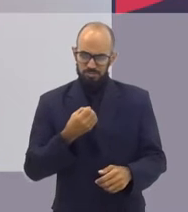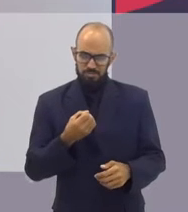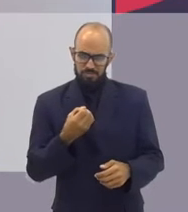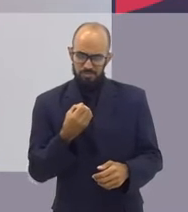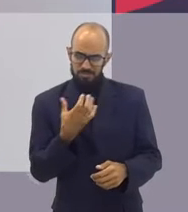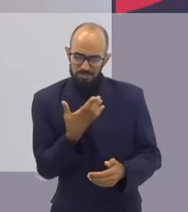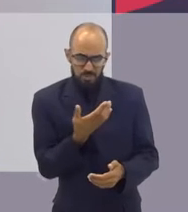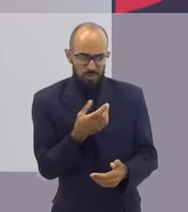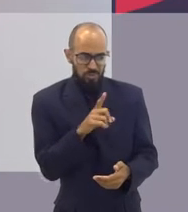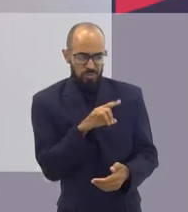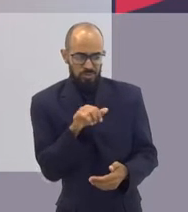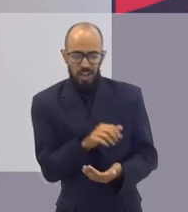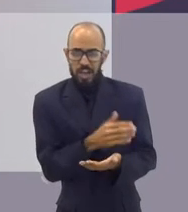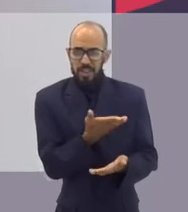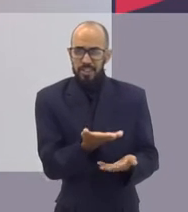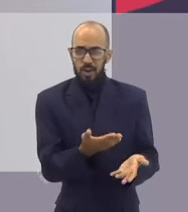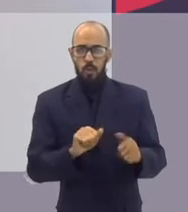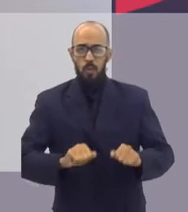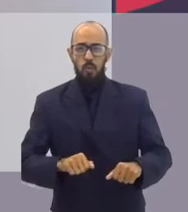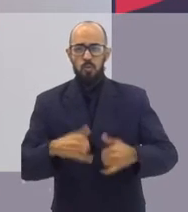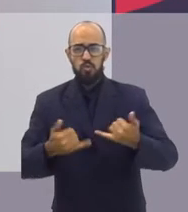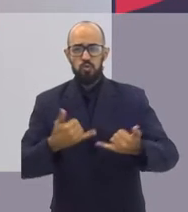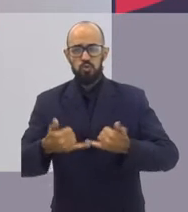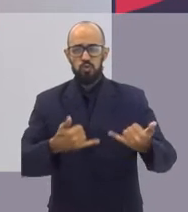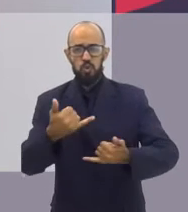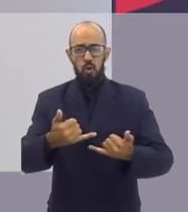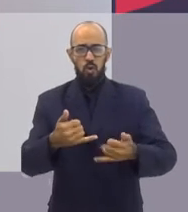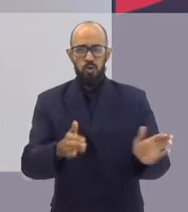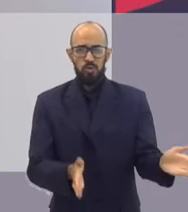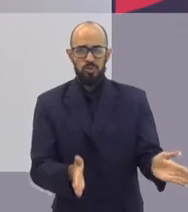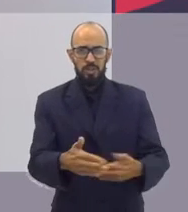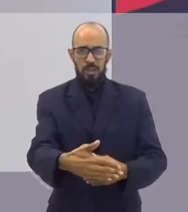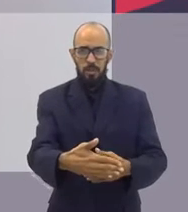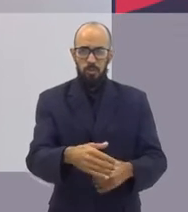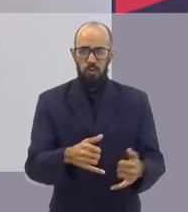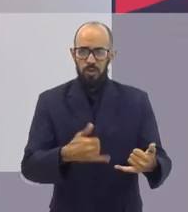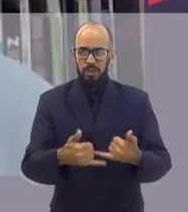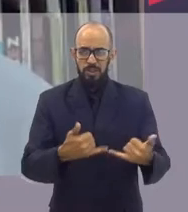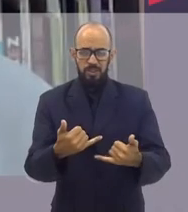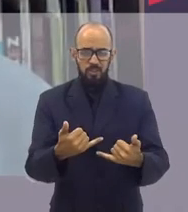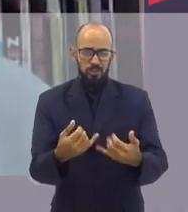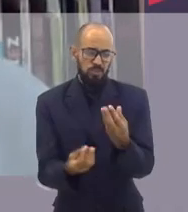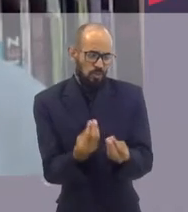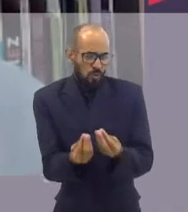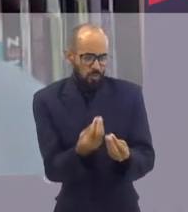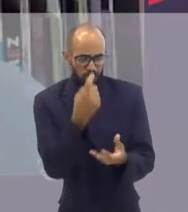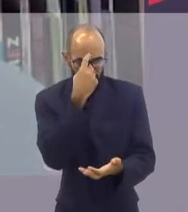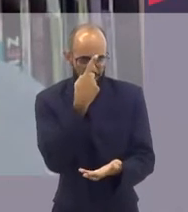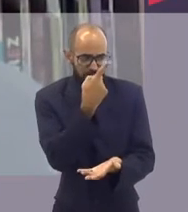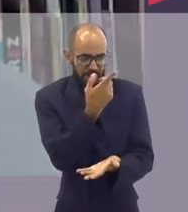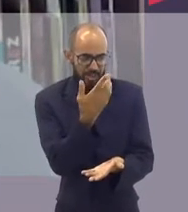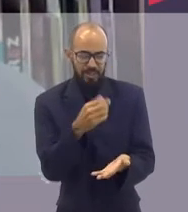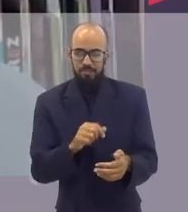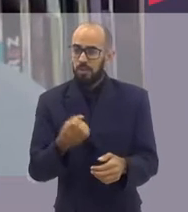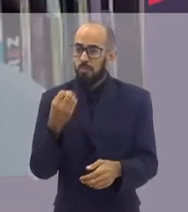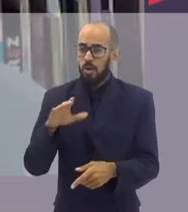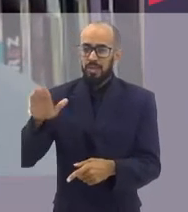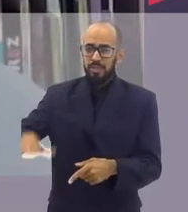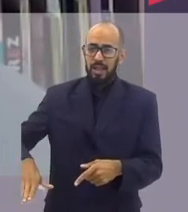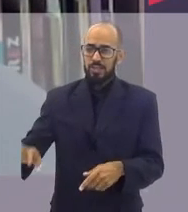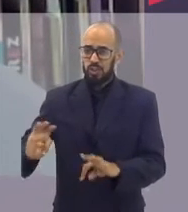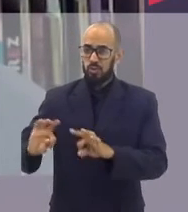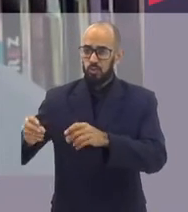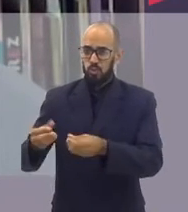na era dos jogos eletrônicos, né? Como é que surgiu a ideia desse jogo? Bom, boa tarde a todos